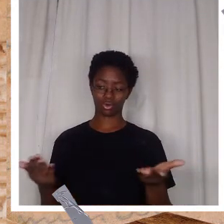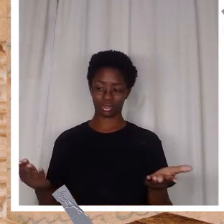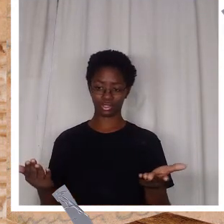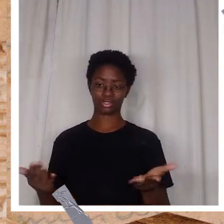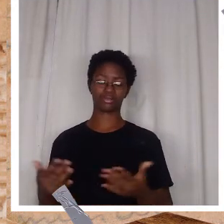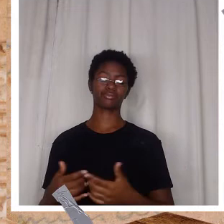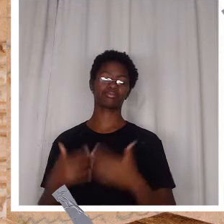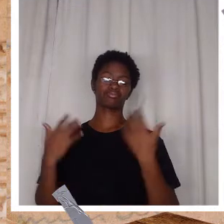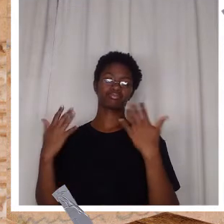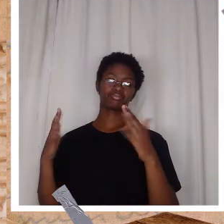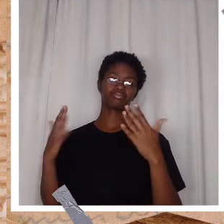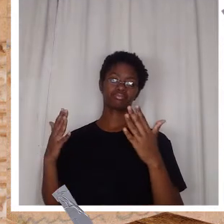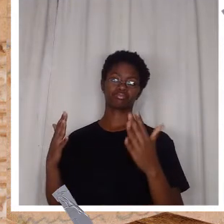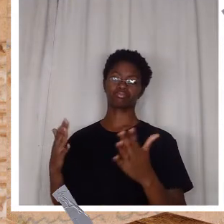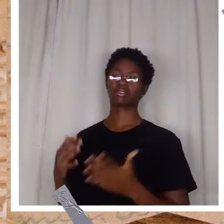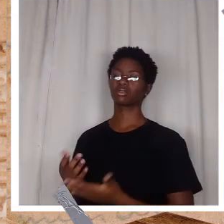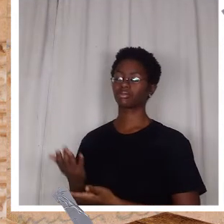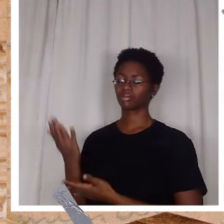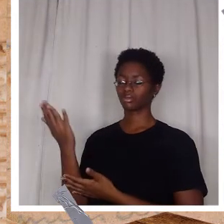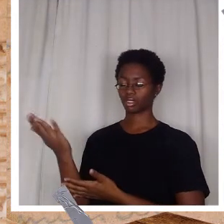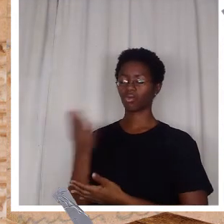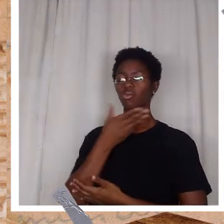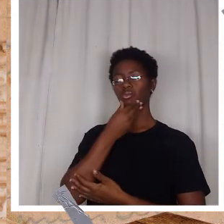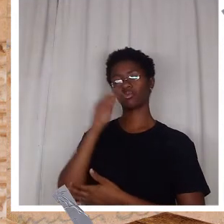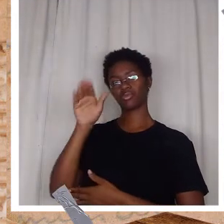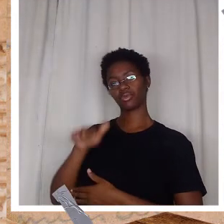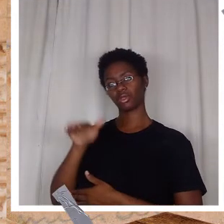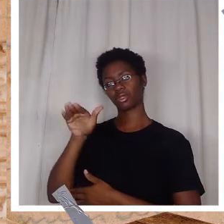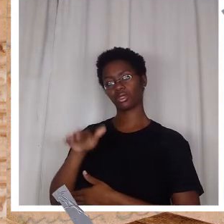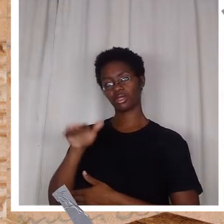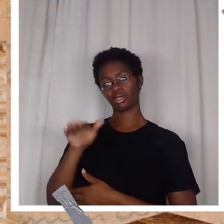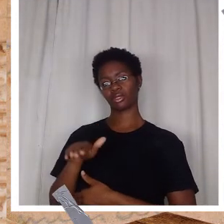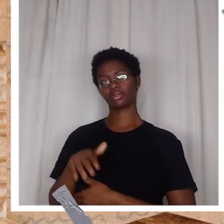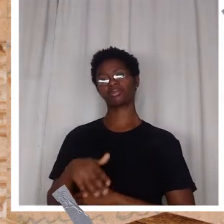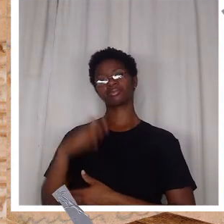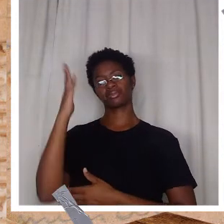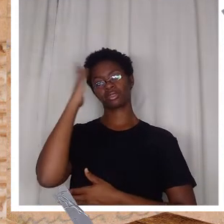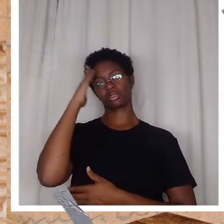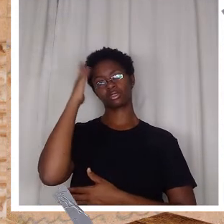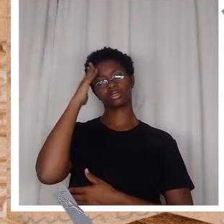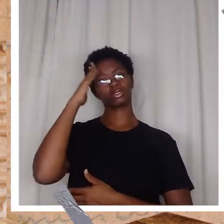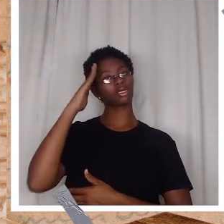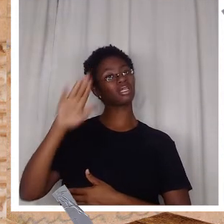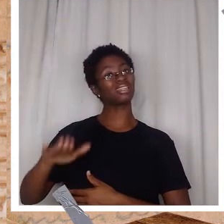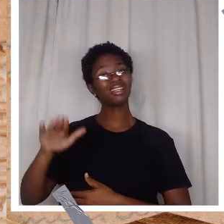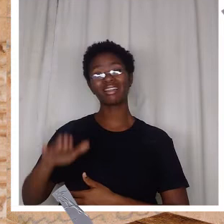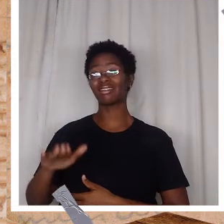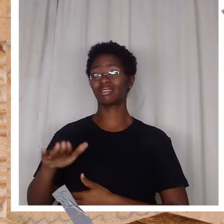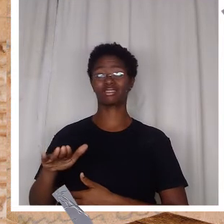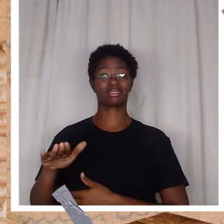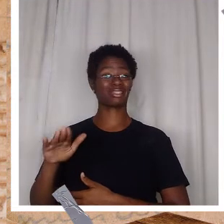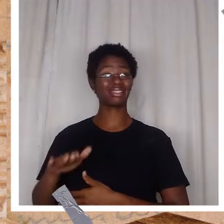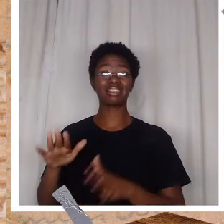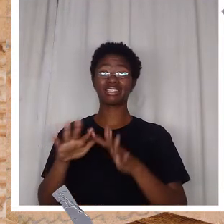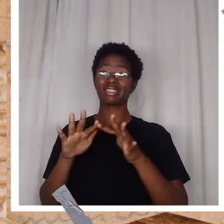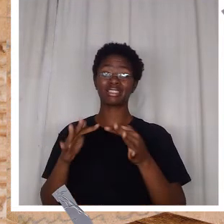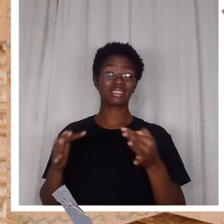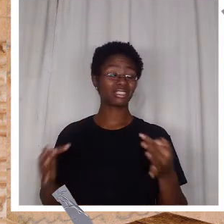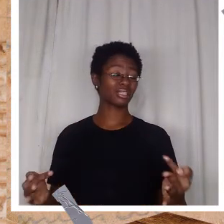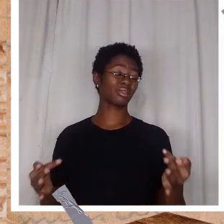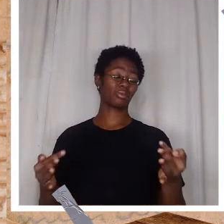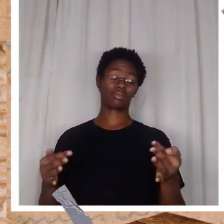hoje, né, para esse menino, né, mais uma vítima desse estado genocida,